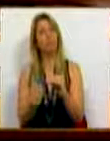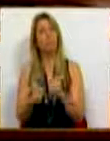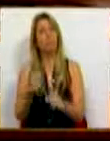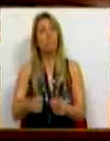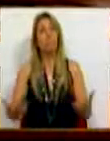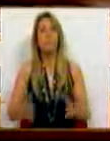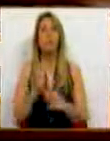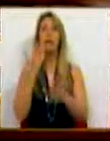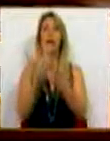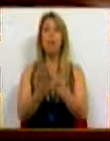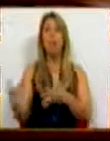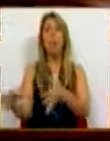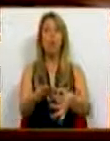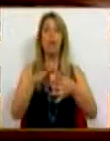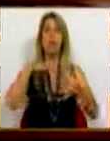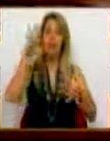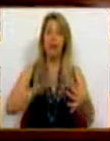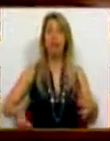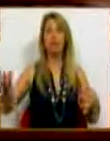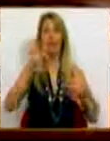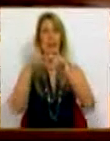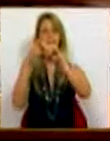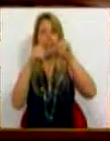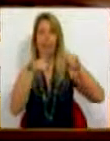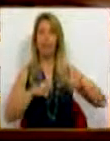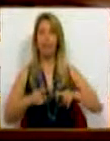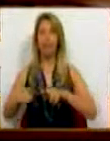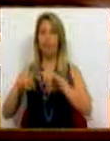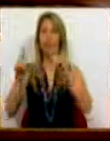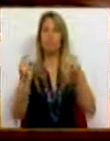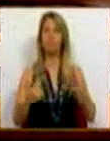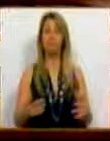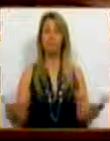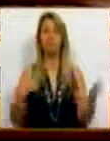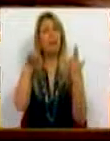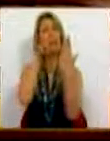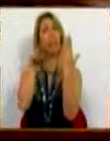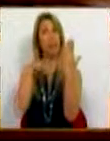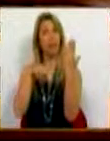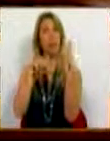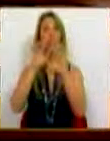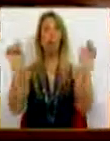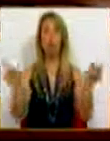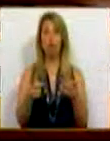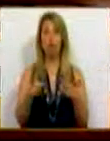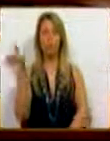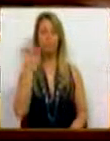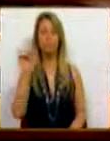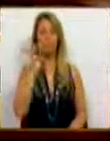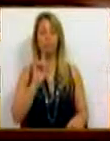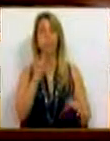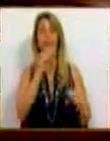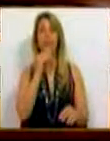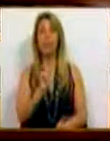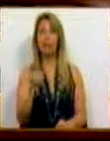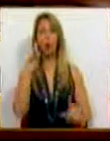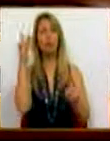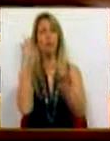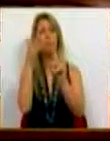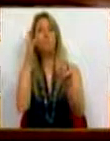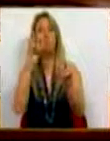unidade nacional e a sua diferenciação. Lido no seu resumo, a valorização do território tem um foco